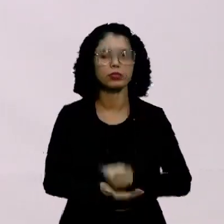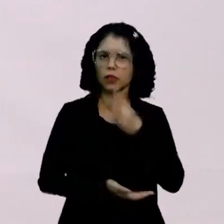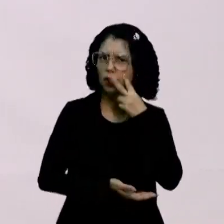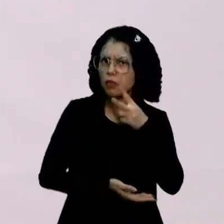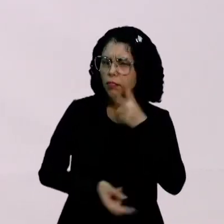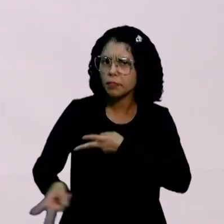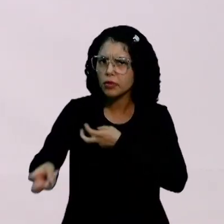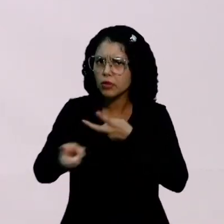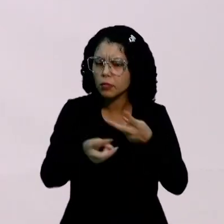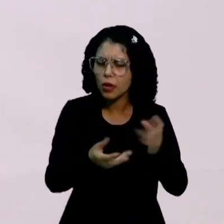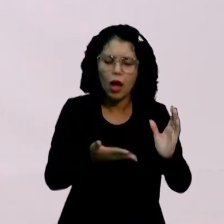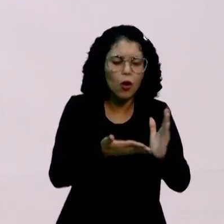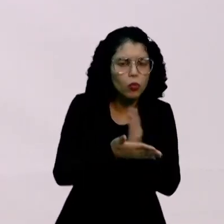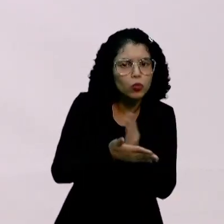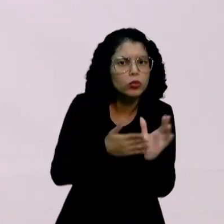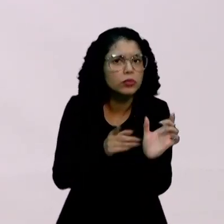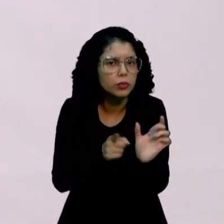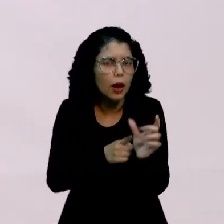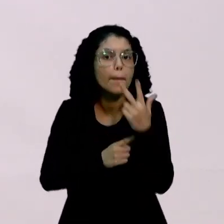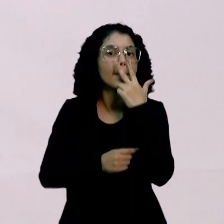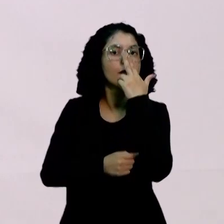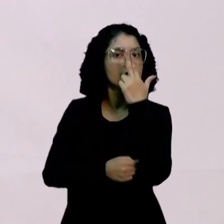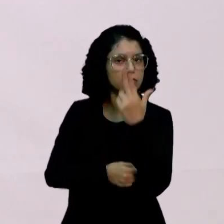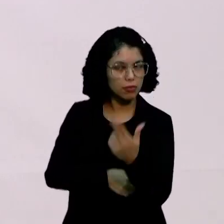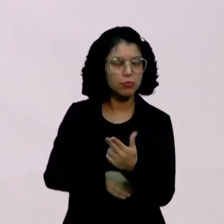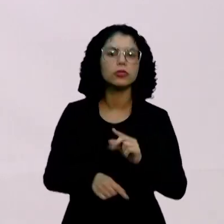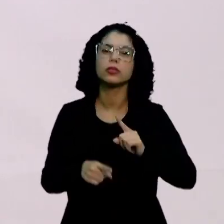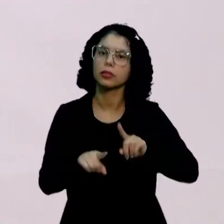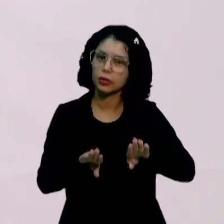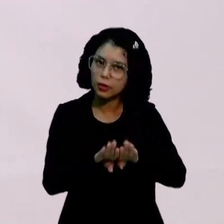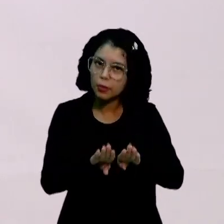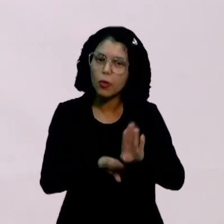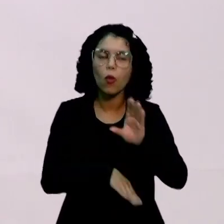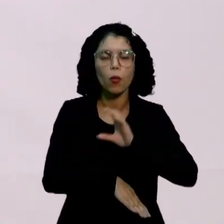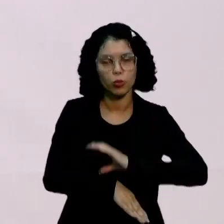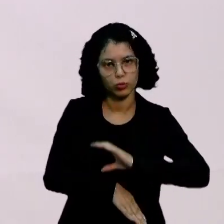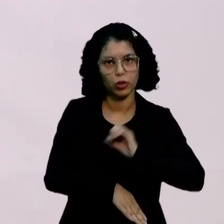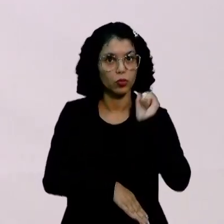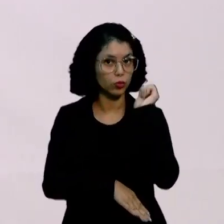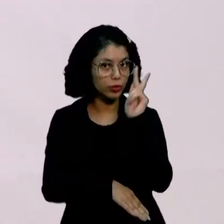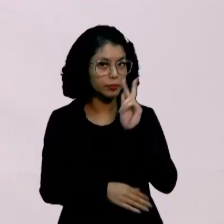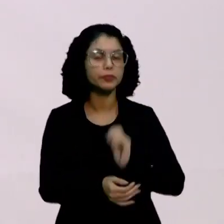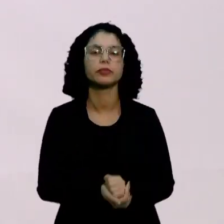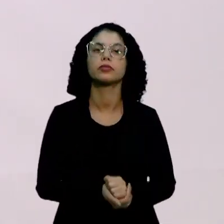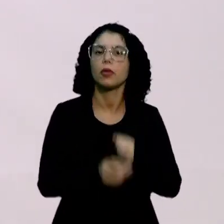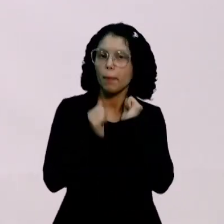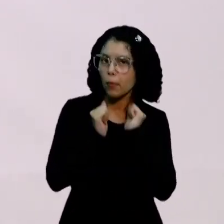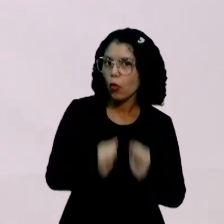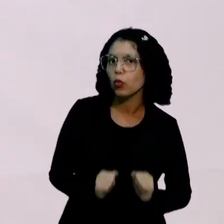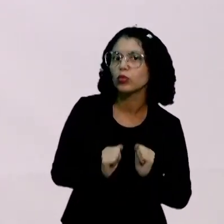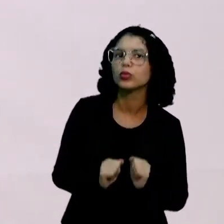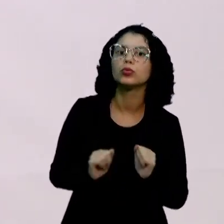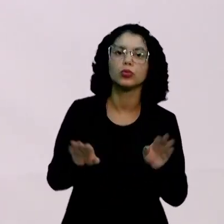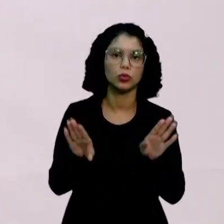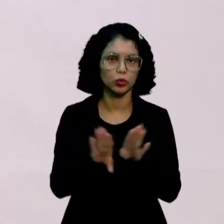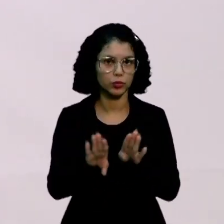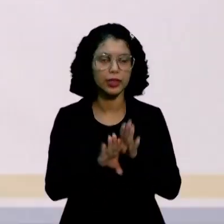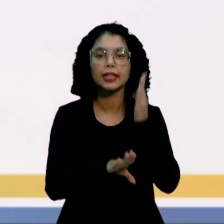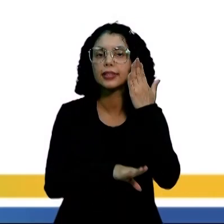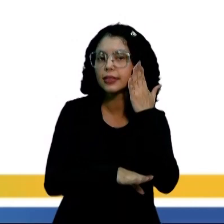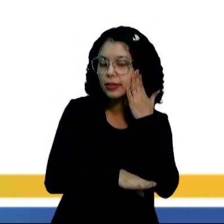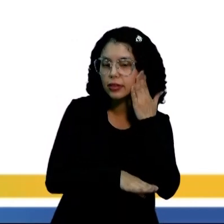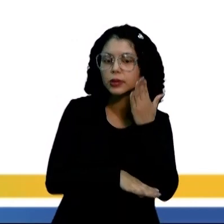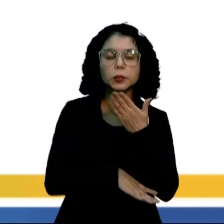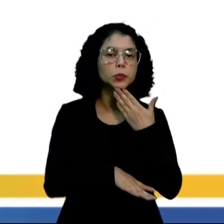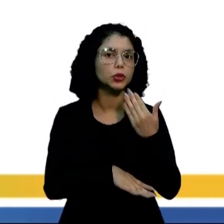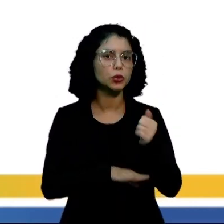texto algumas palavras que são muito parecidas com a língua portuguesa, ok? Para que vocês possam entender bem do que o